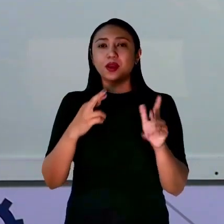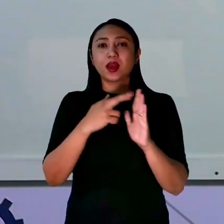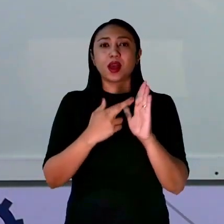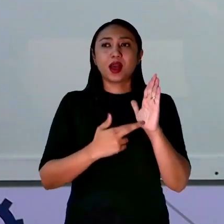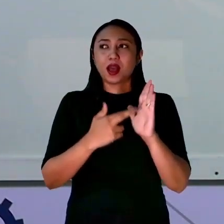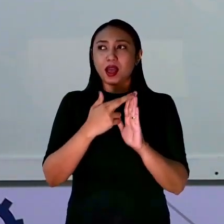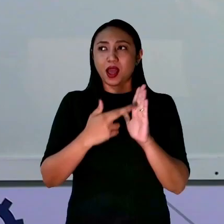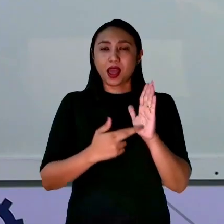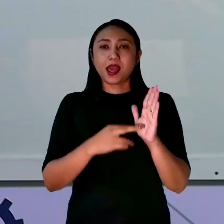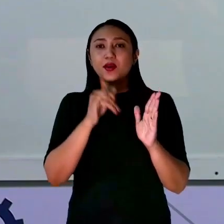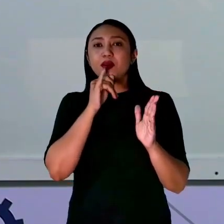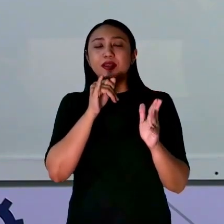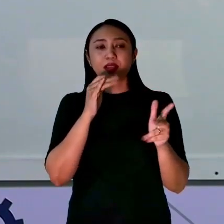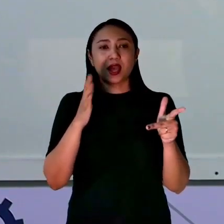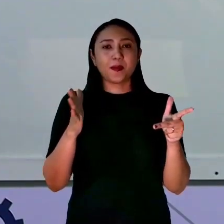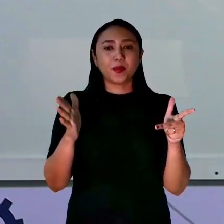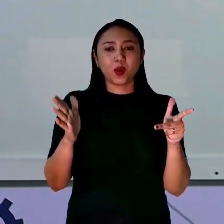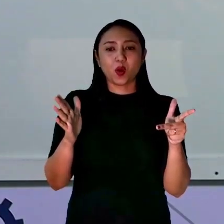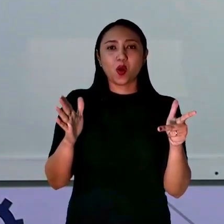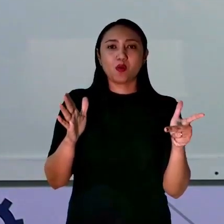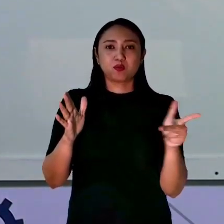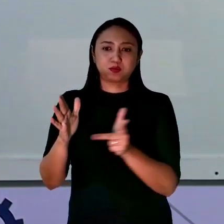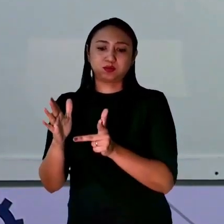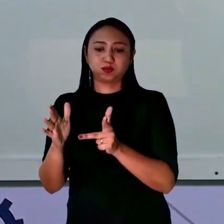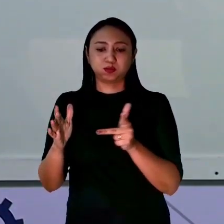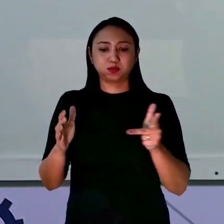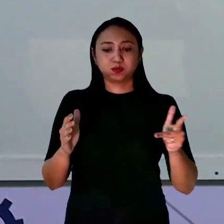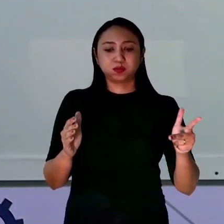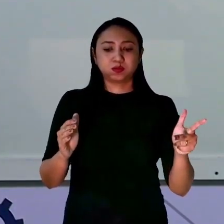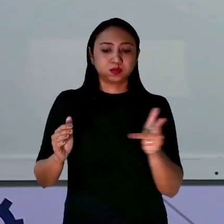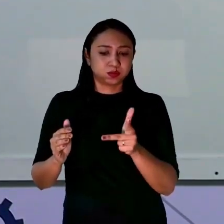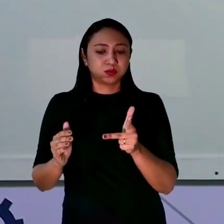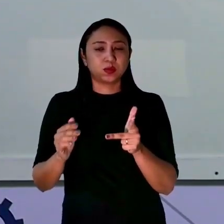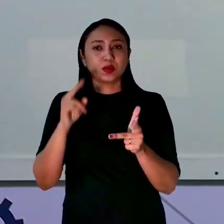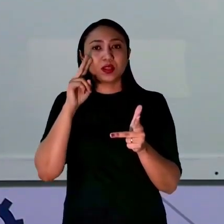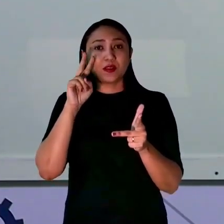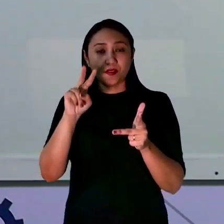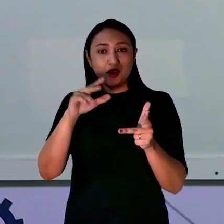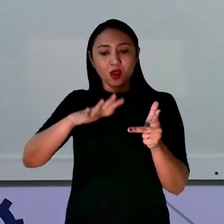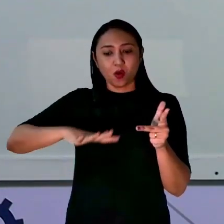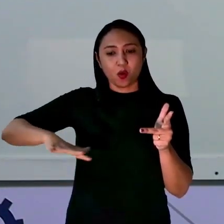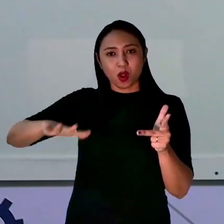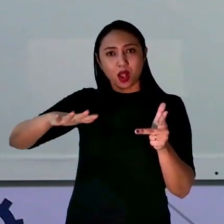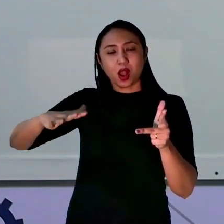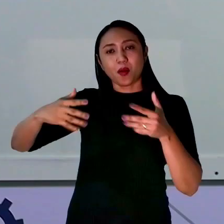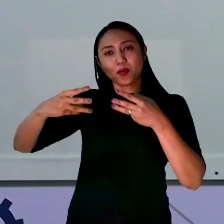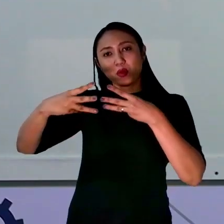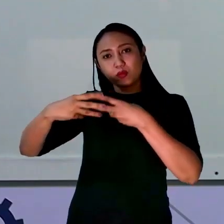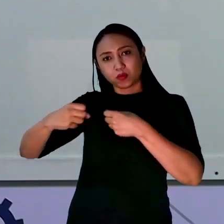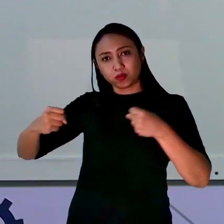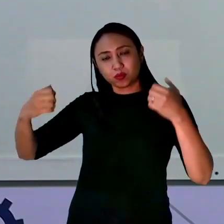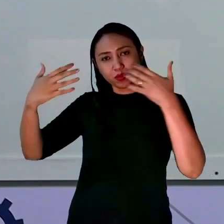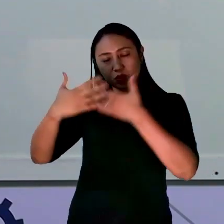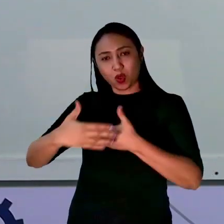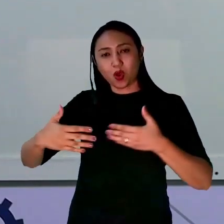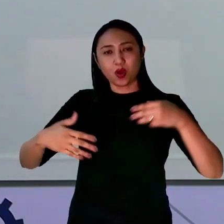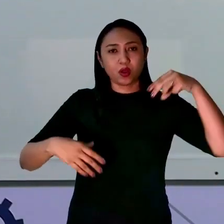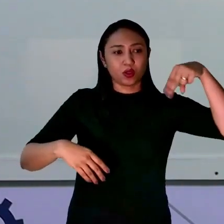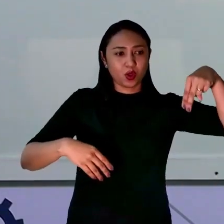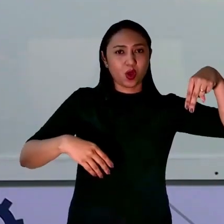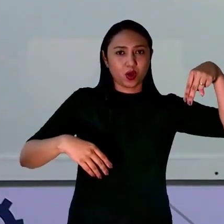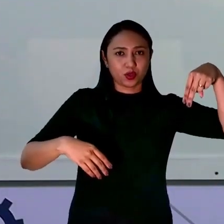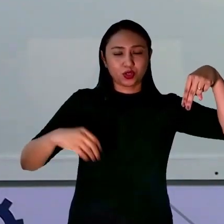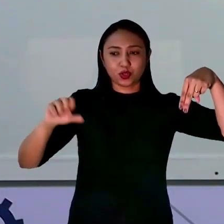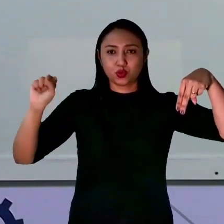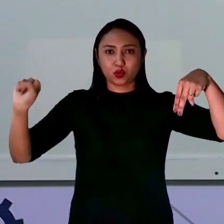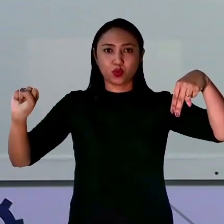do tapa. Tipo, aqui é a força, né? Você vê que o campo agora, ele está indo de norte para sul, ou seja, da esquerda